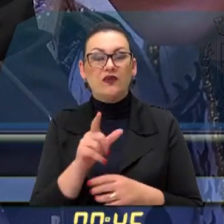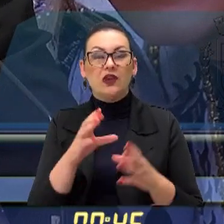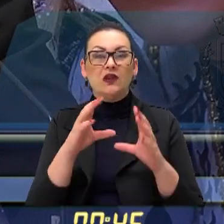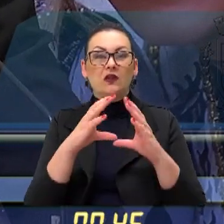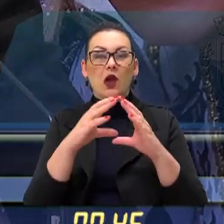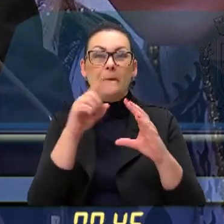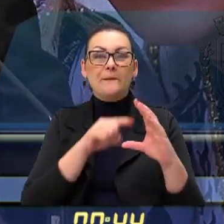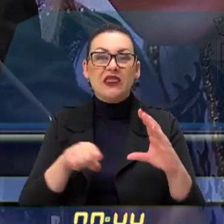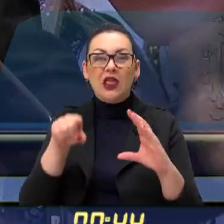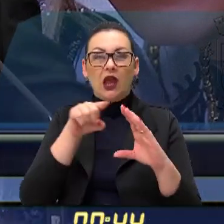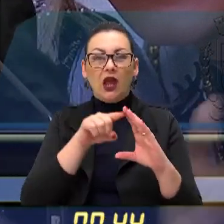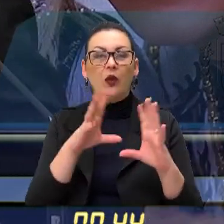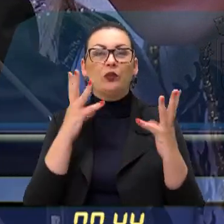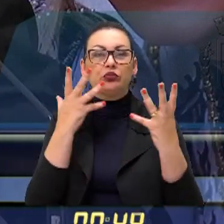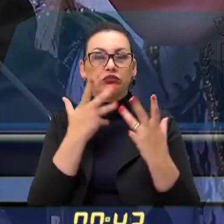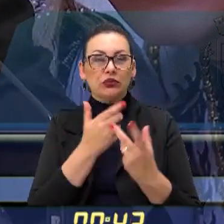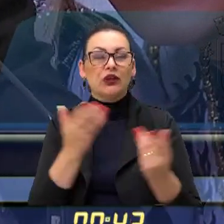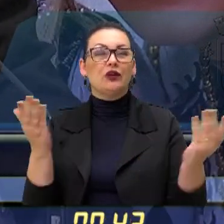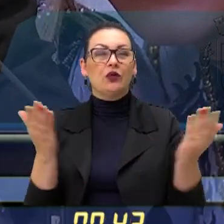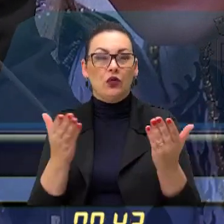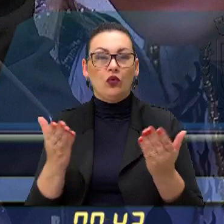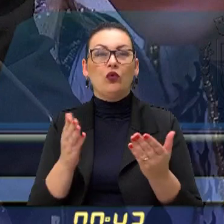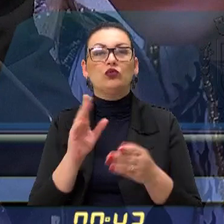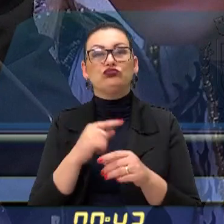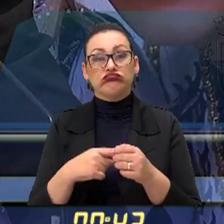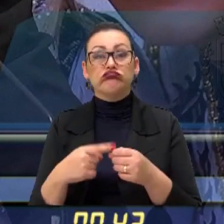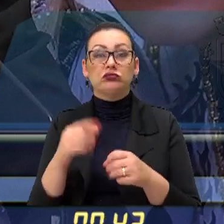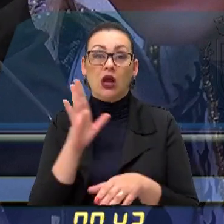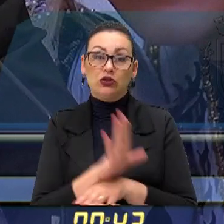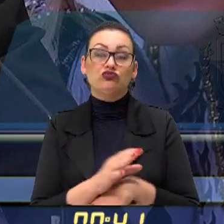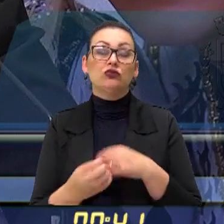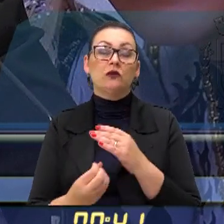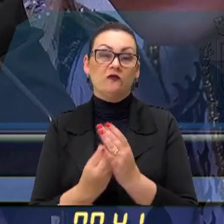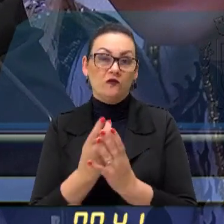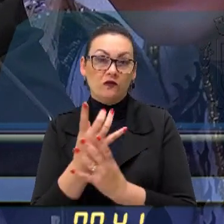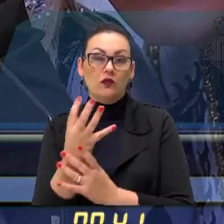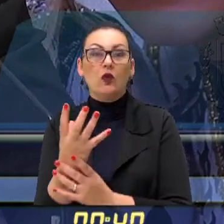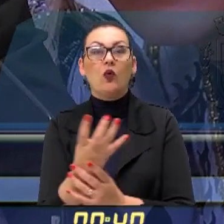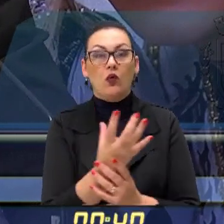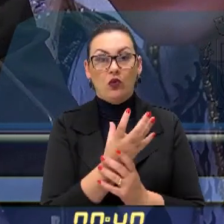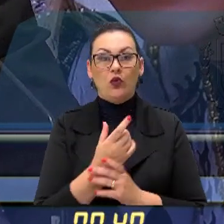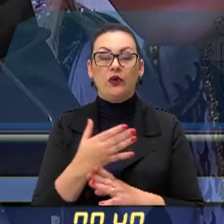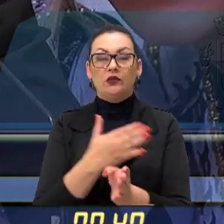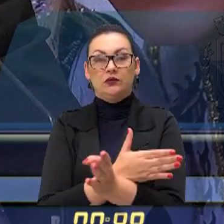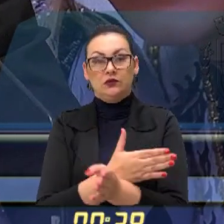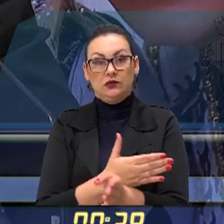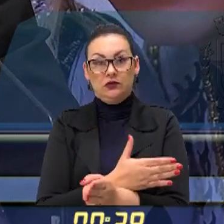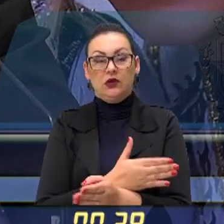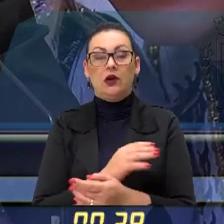vocês estão vendo lá. E hoje o município ajuda nós com aquelas flores lindas que estão ali naquele trevo.